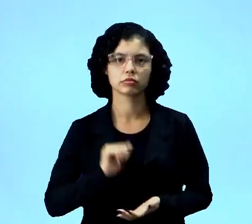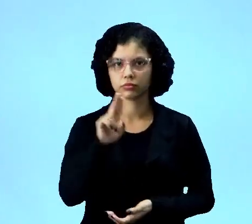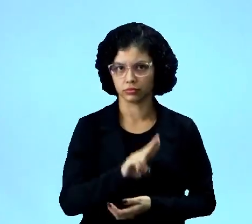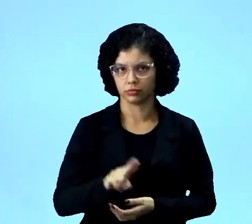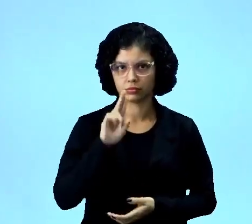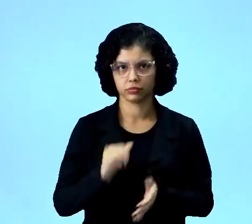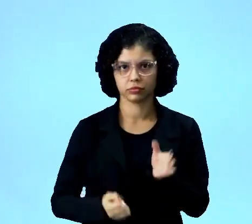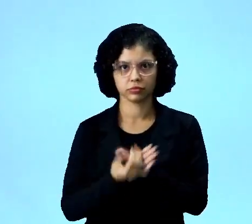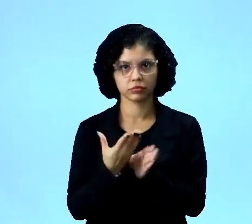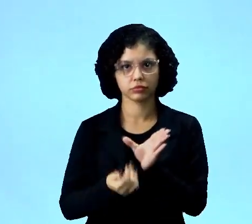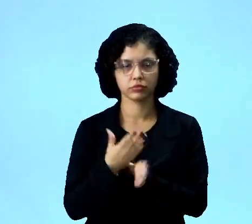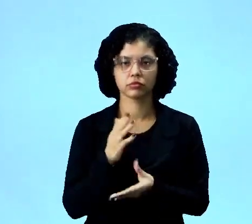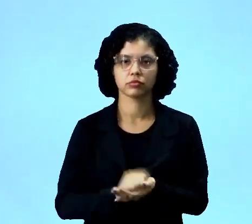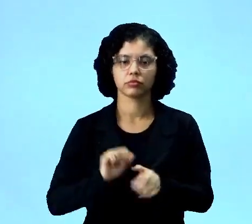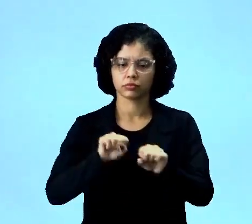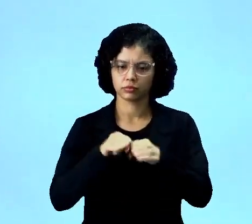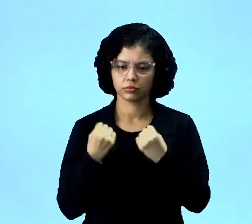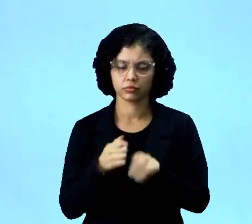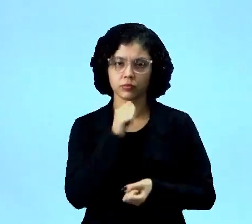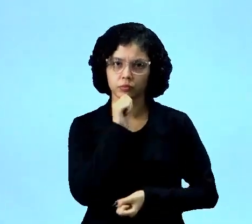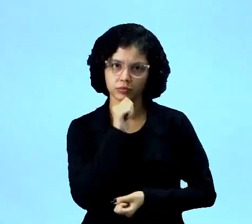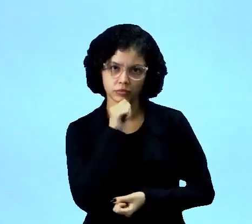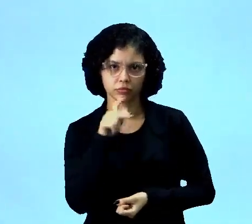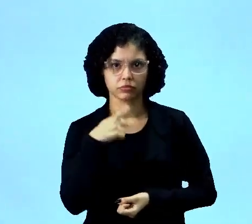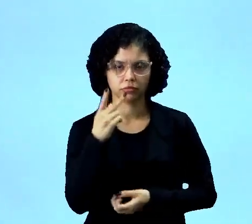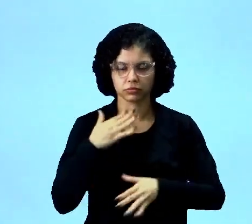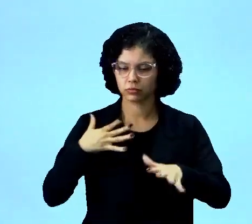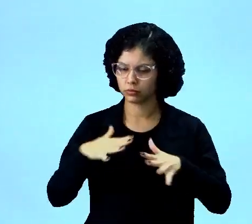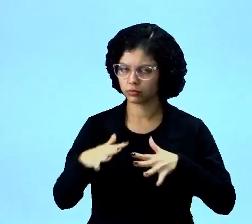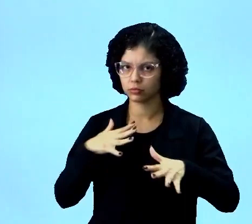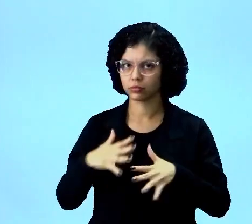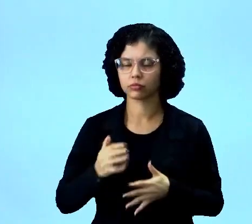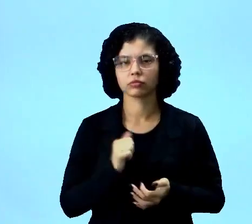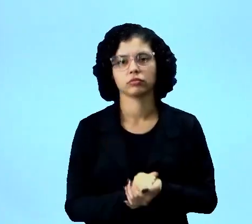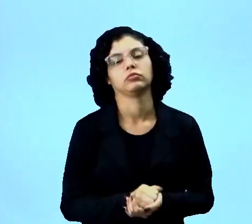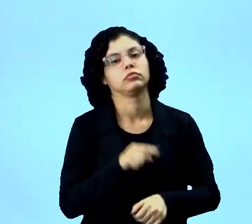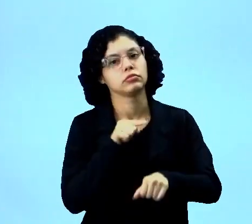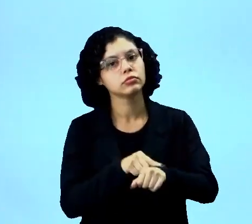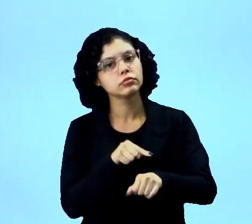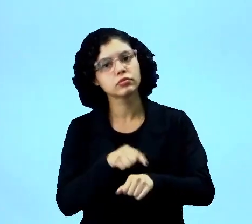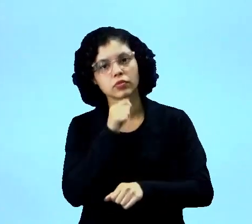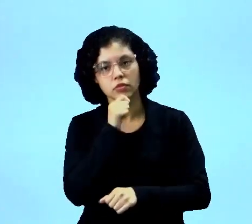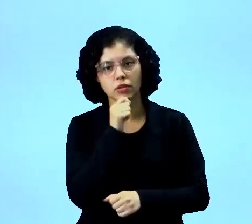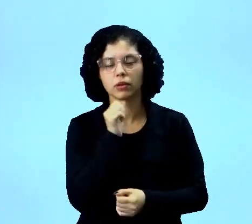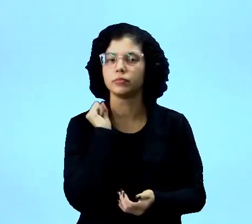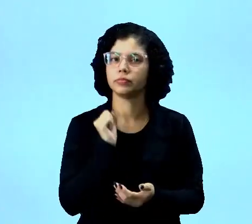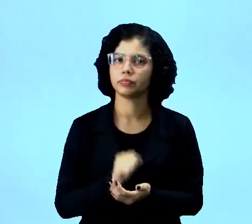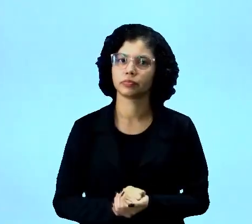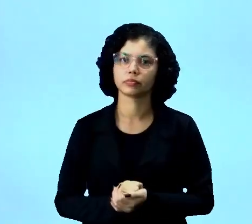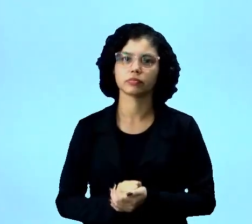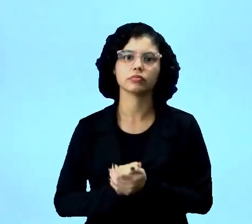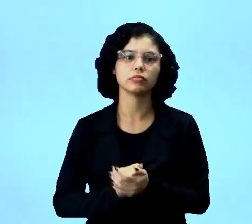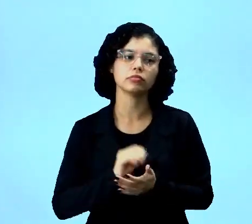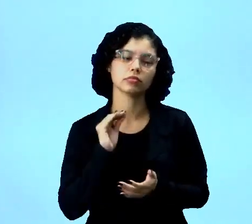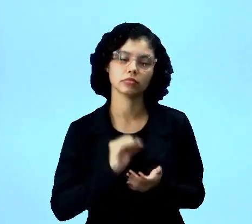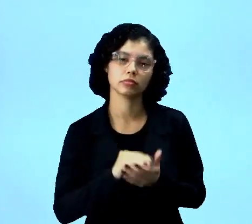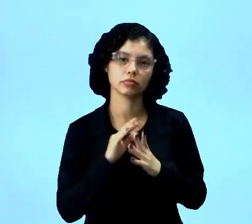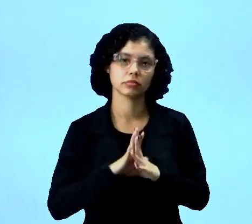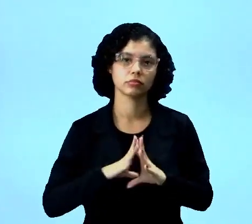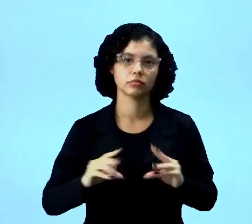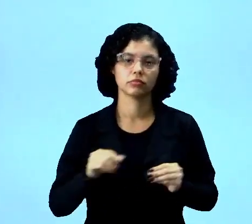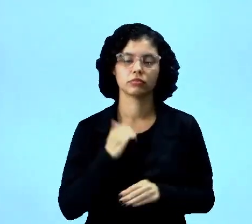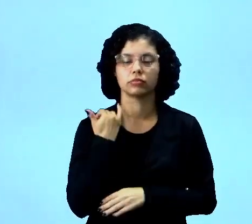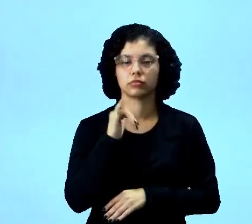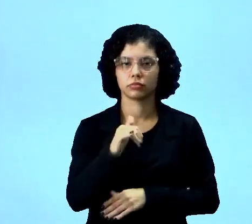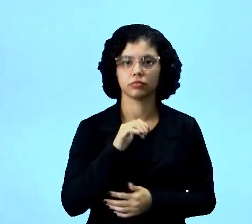sendo produzida e quebrada. À medida que eu estou falando, me movimentando, ao mesmo tempo eu estou tendo gasto energético. Então,